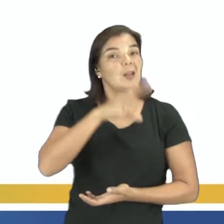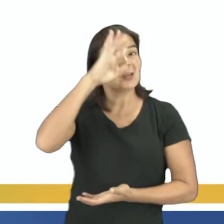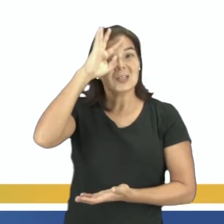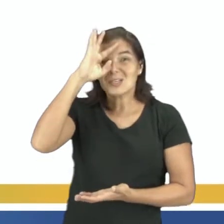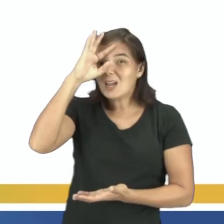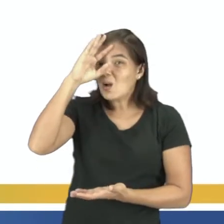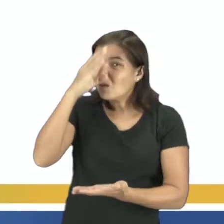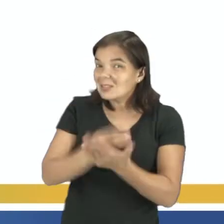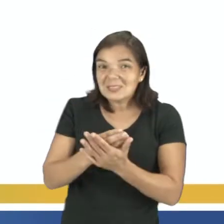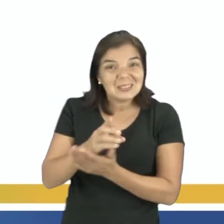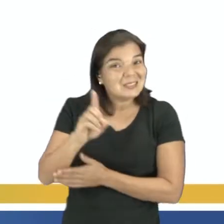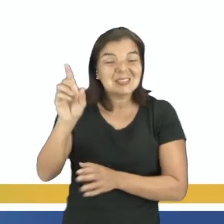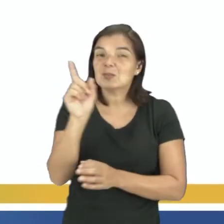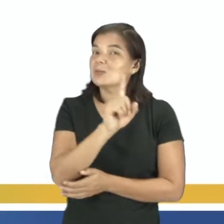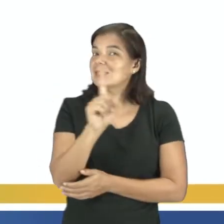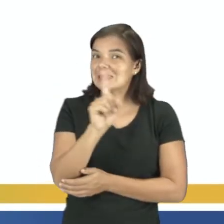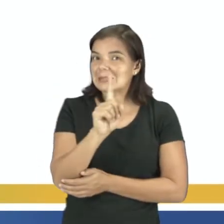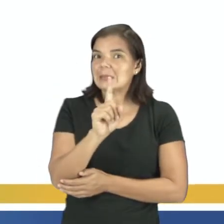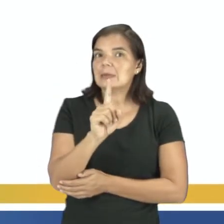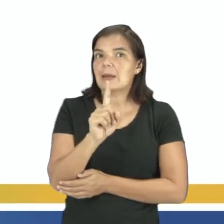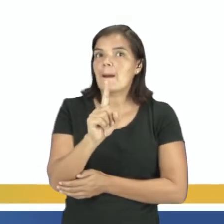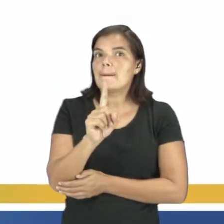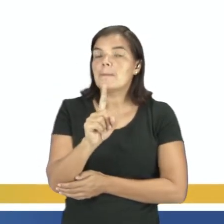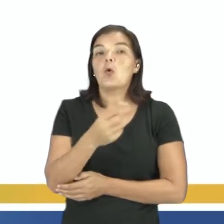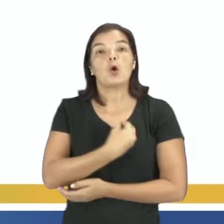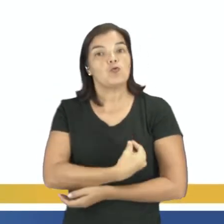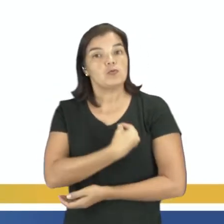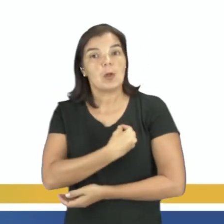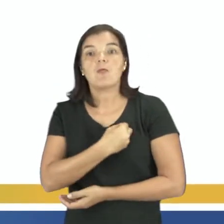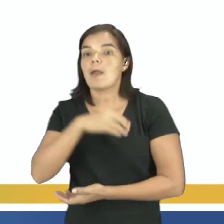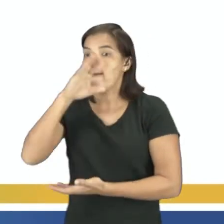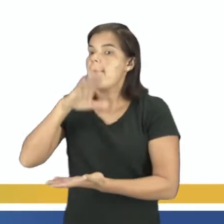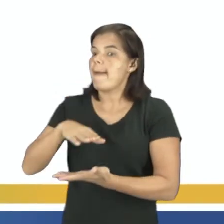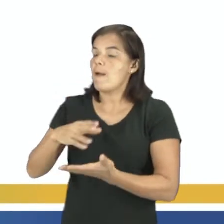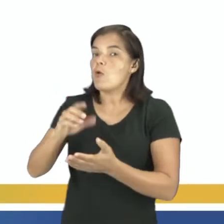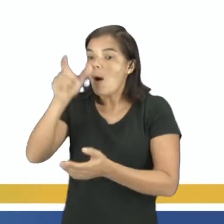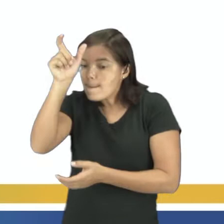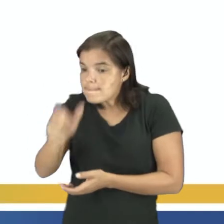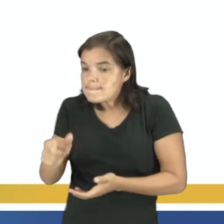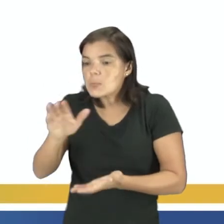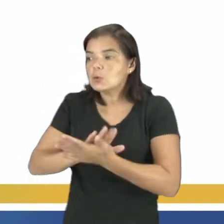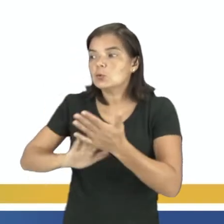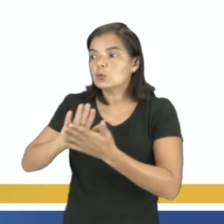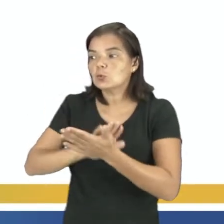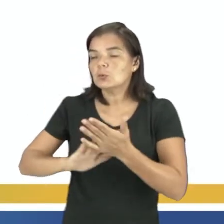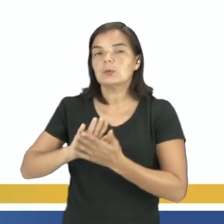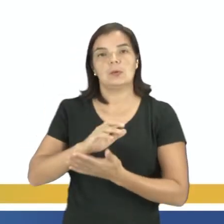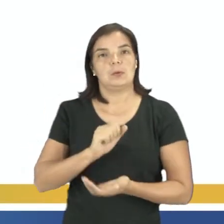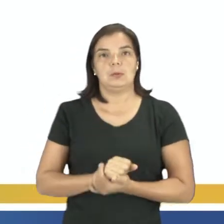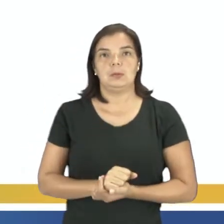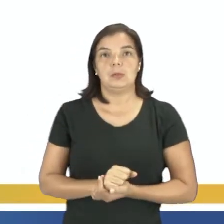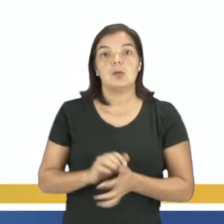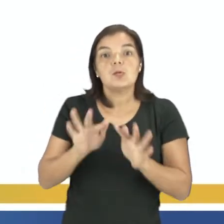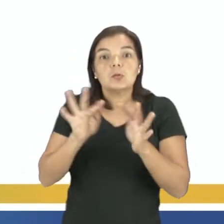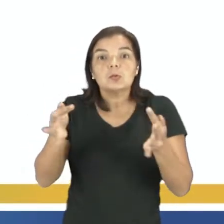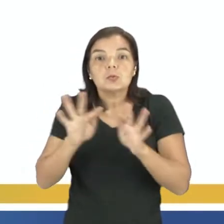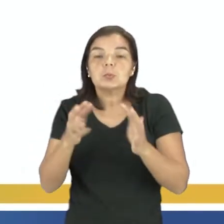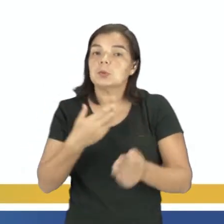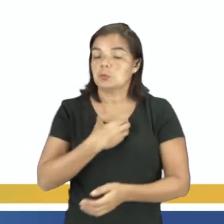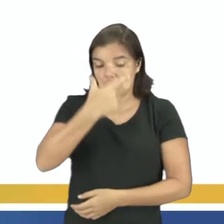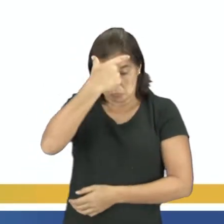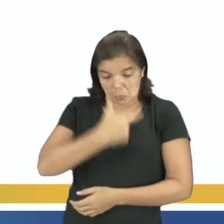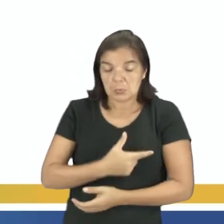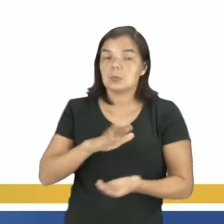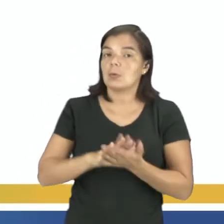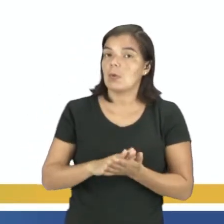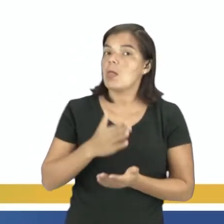Ele acredita que o ser humano veio do nada. E o ser humano está, existe, eu simplesmente existo. E